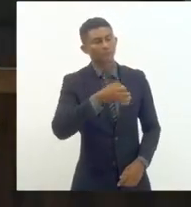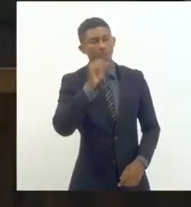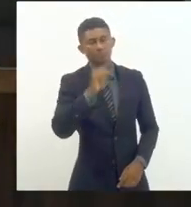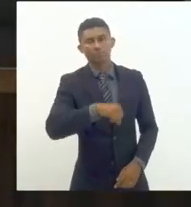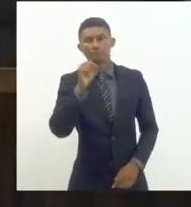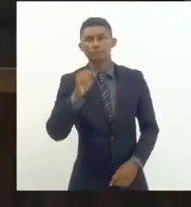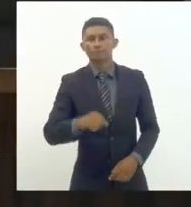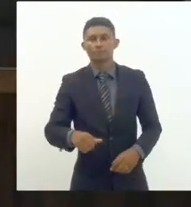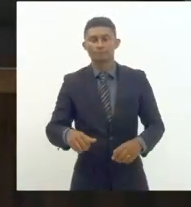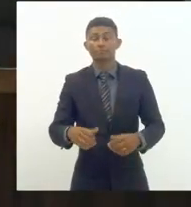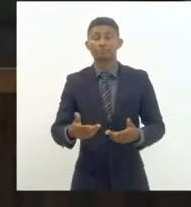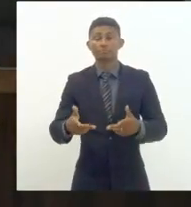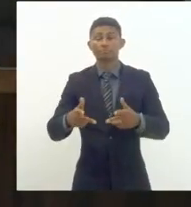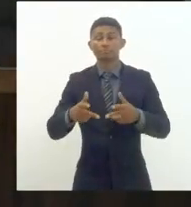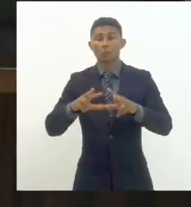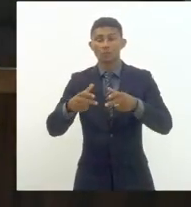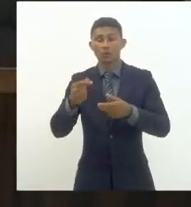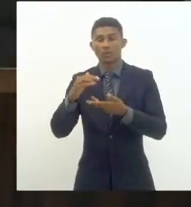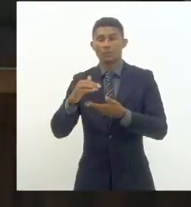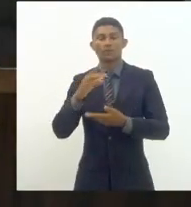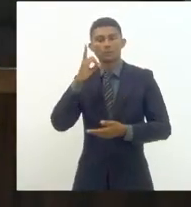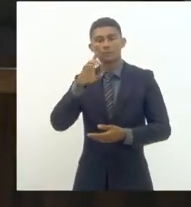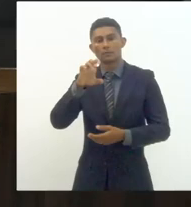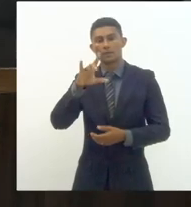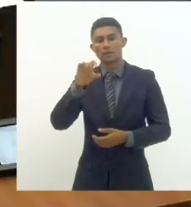Deputado Eliomar, pela Comissão de Orçamento.